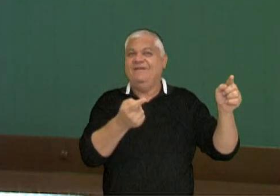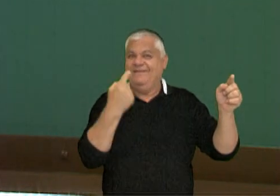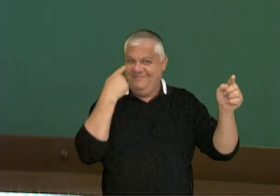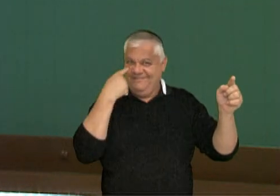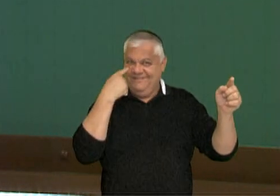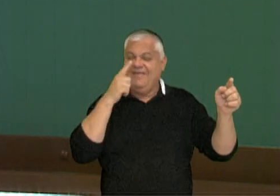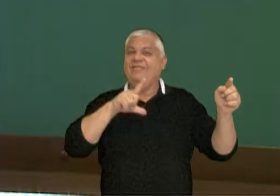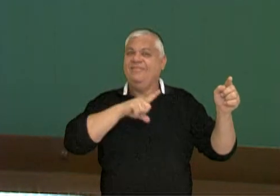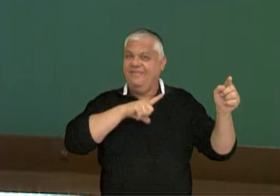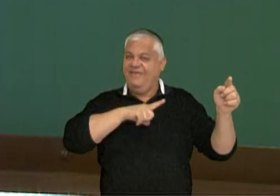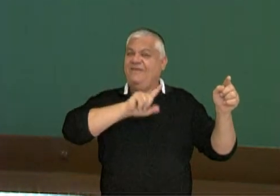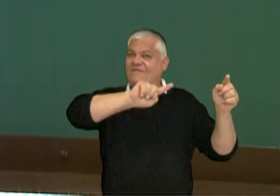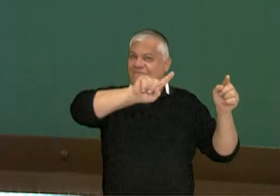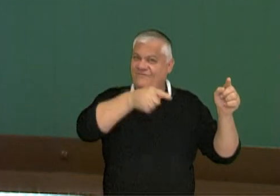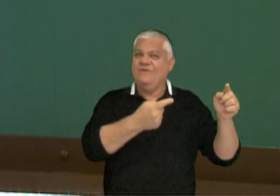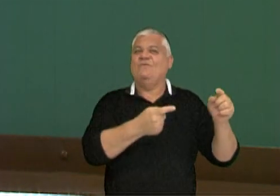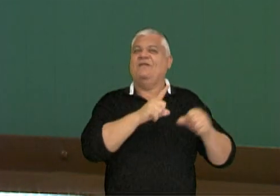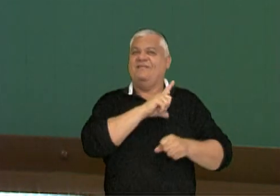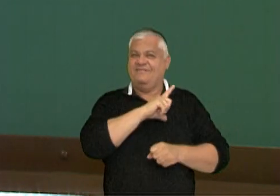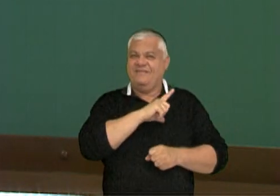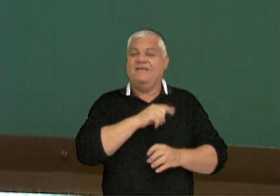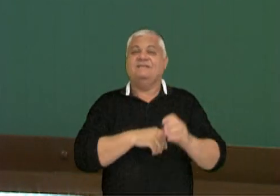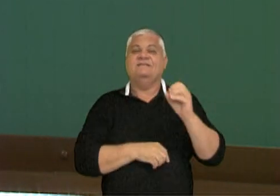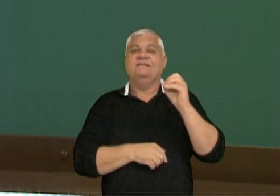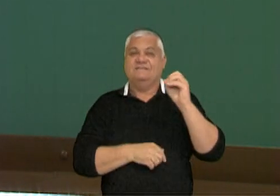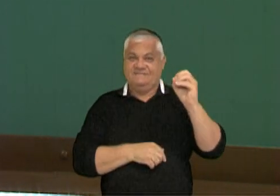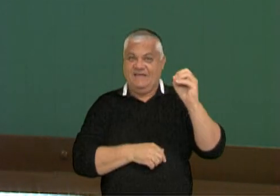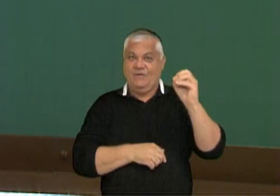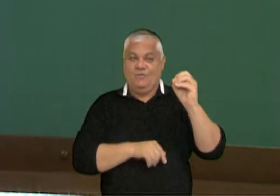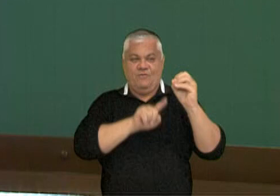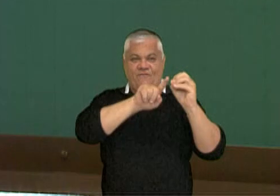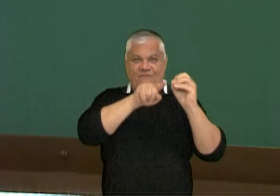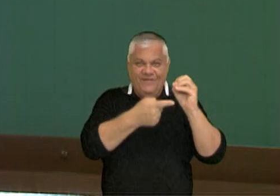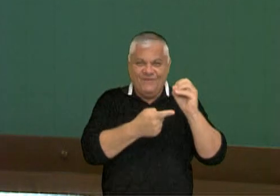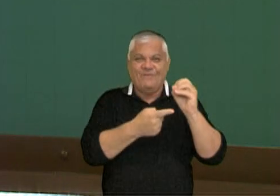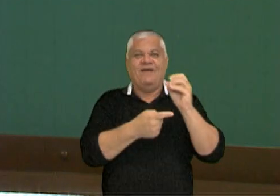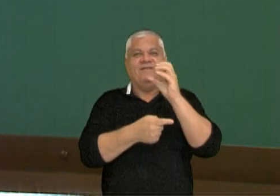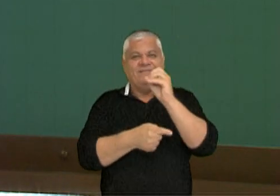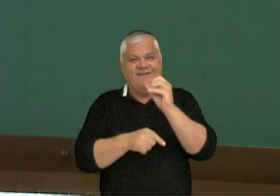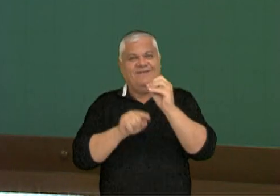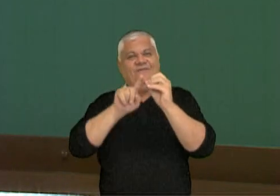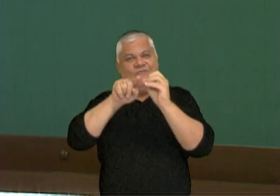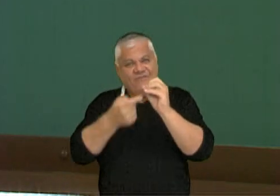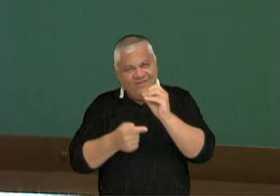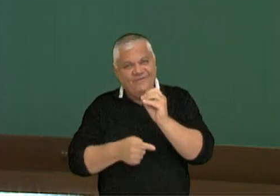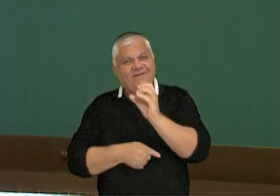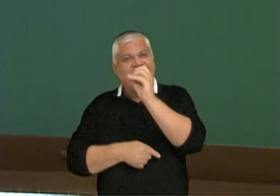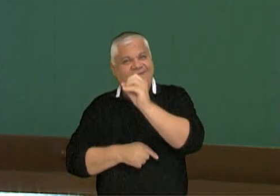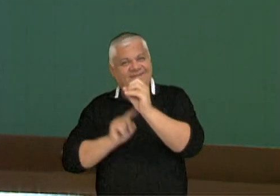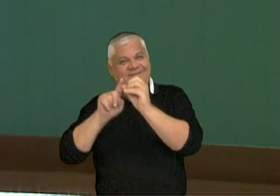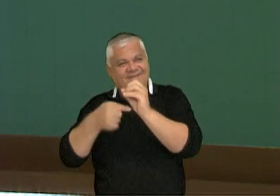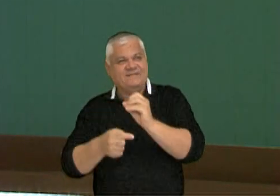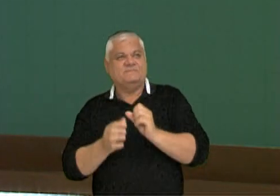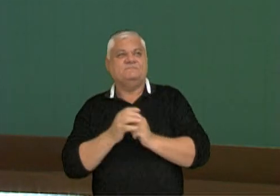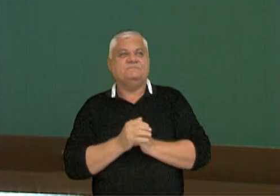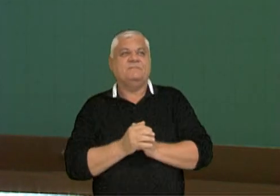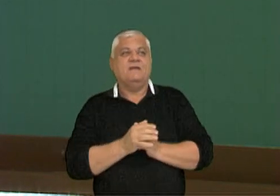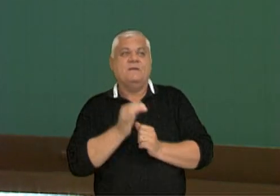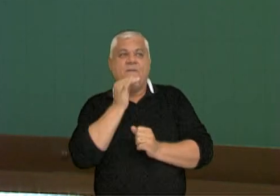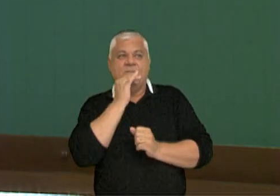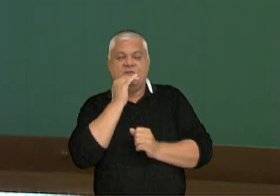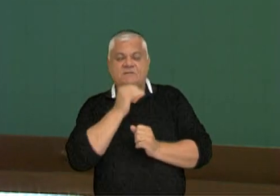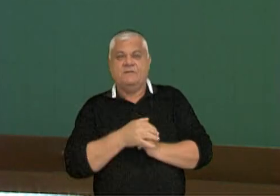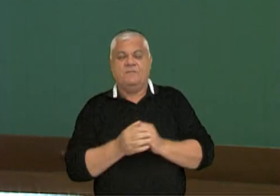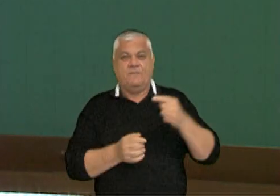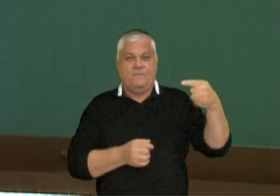os valores aqui, todos eles começam com zero, a parte inteira é zero, tá? Então aqui, ó, depois do